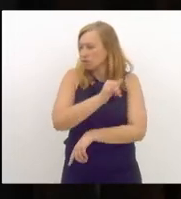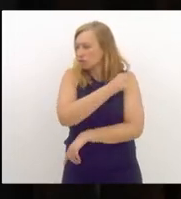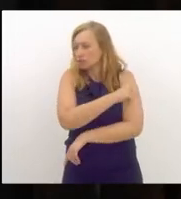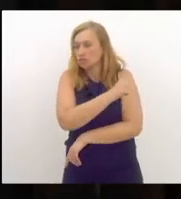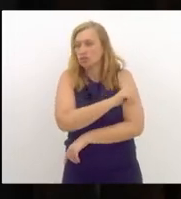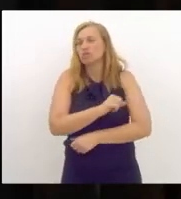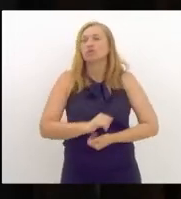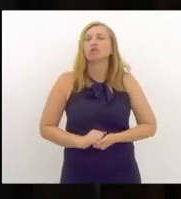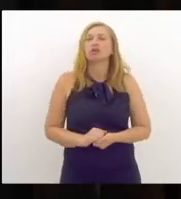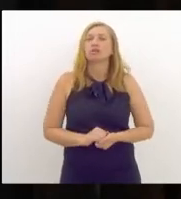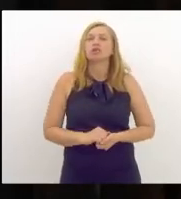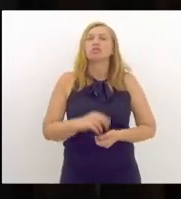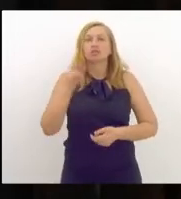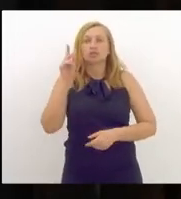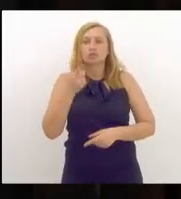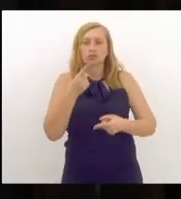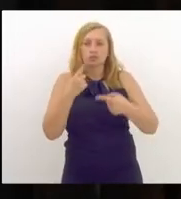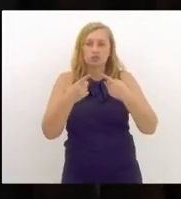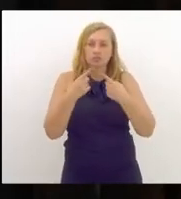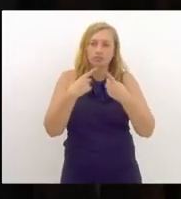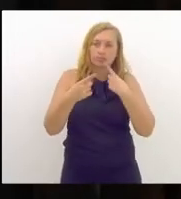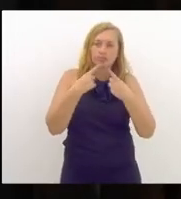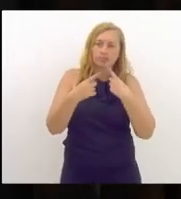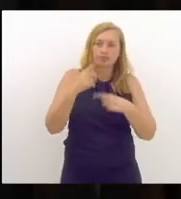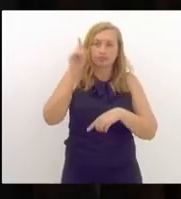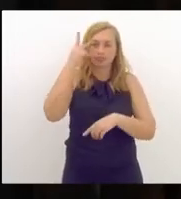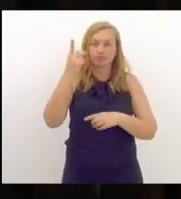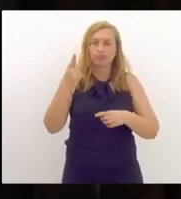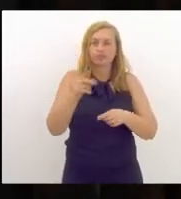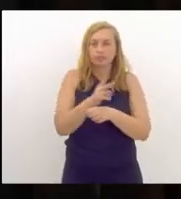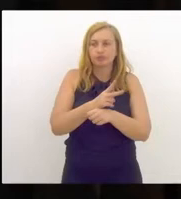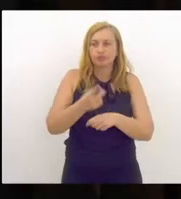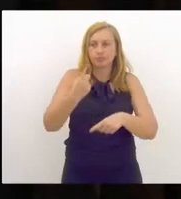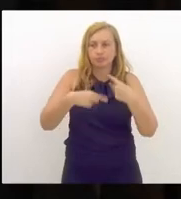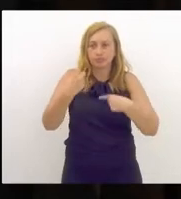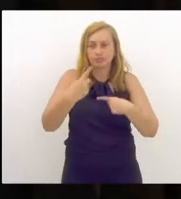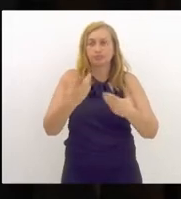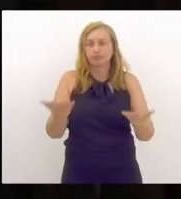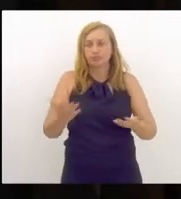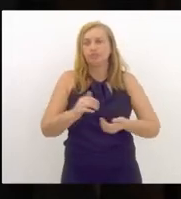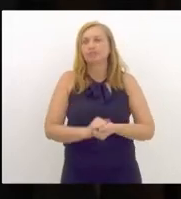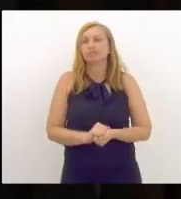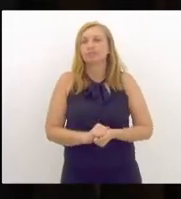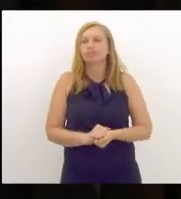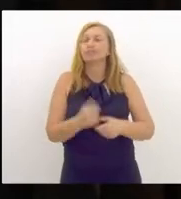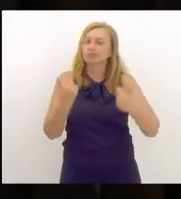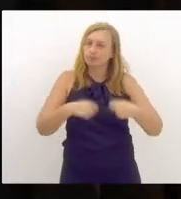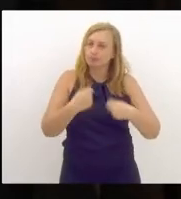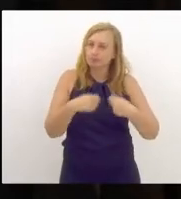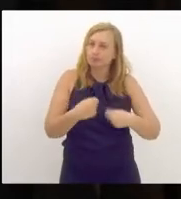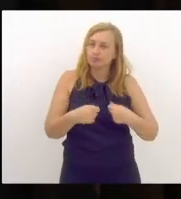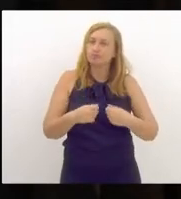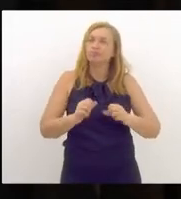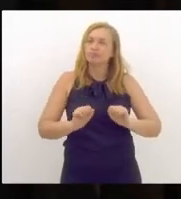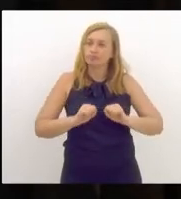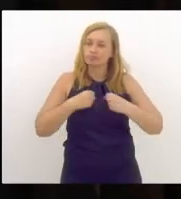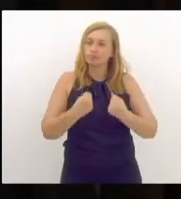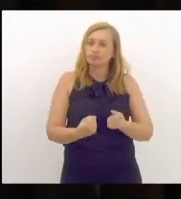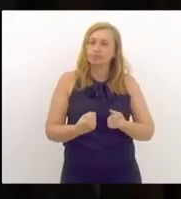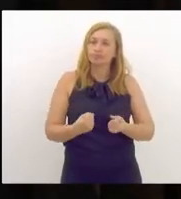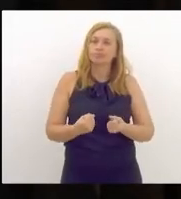discutindo essa história procurando superá-la o que não é fácil mas a gente vai precisar se pegar isso